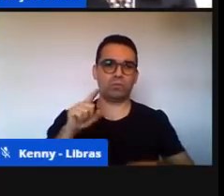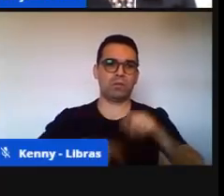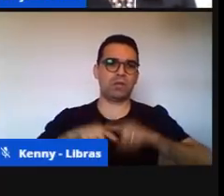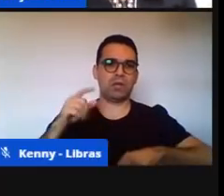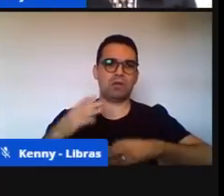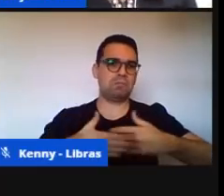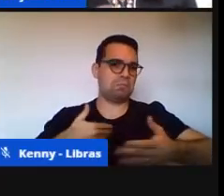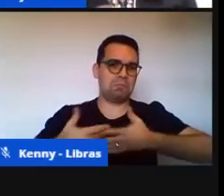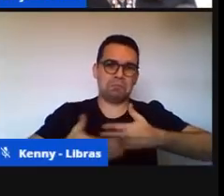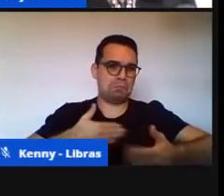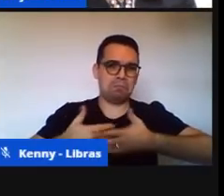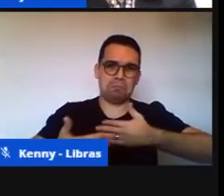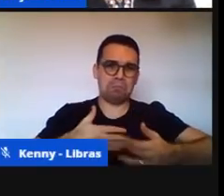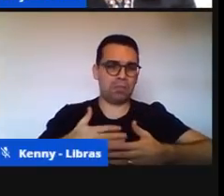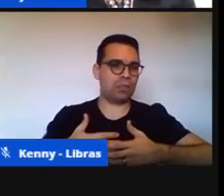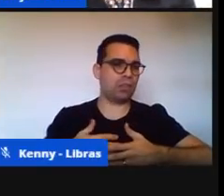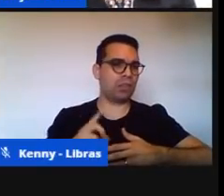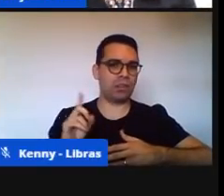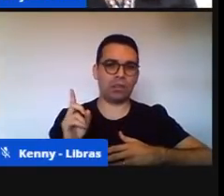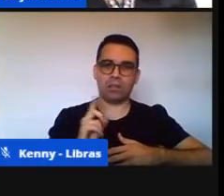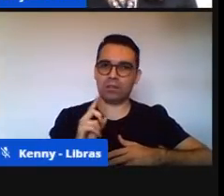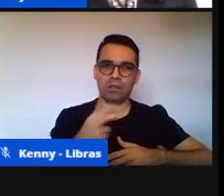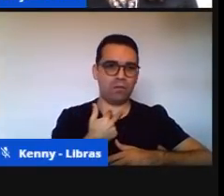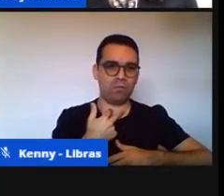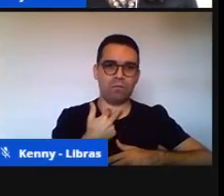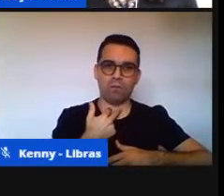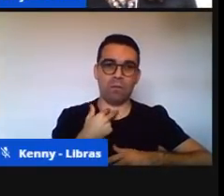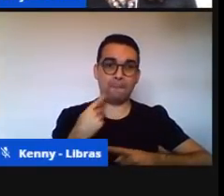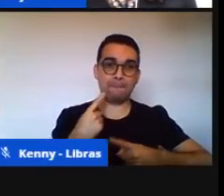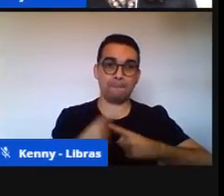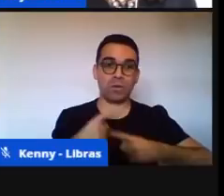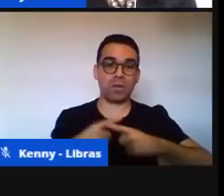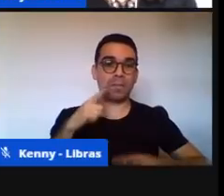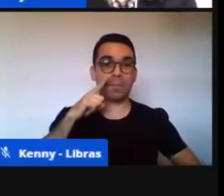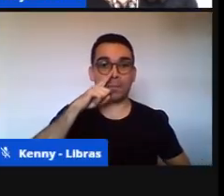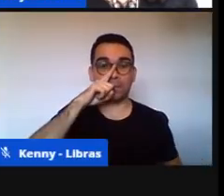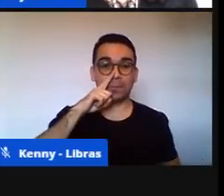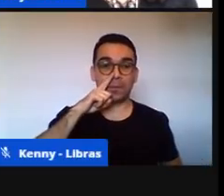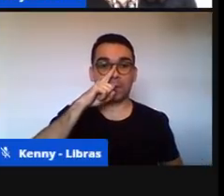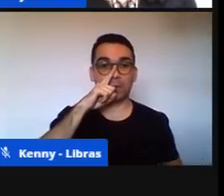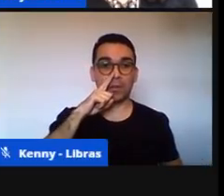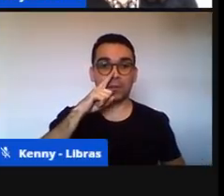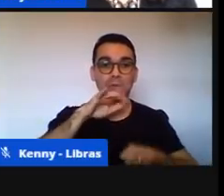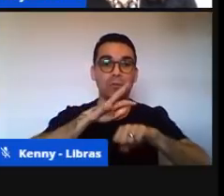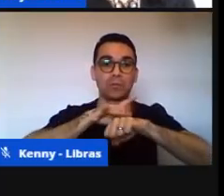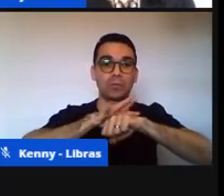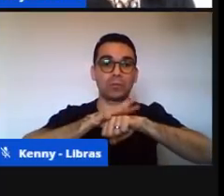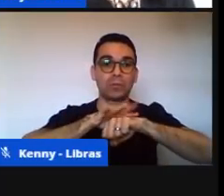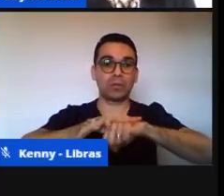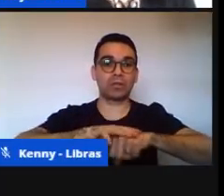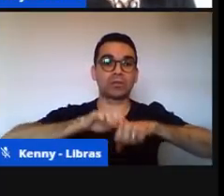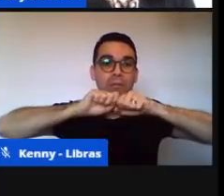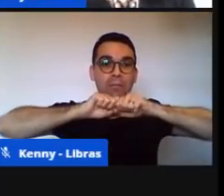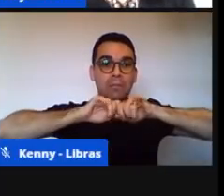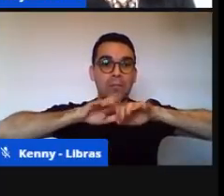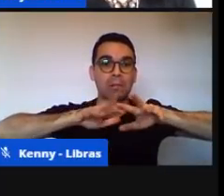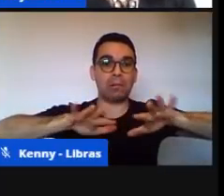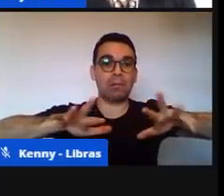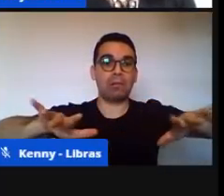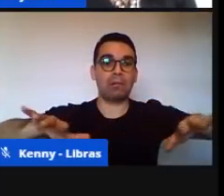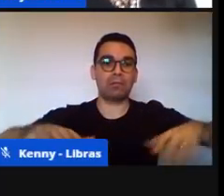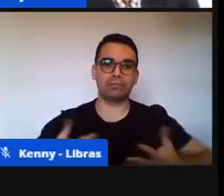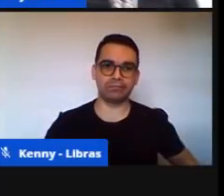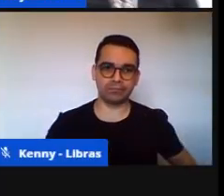vai naquele utensílio, que vai ser colocado em contato com alguma bancada limpa com um produto de higienização que a gente está utilizando.